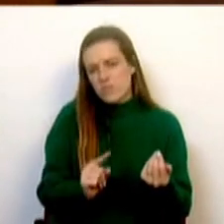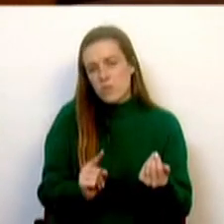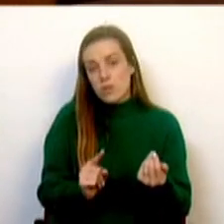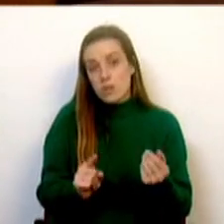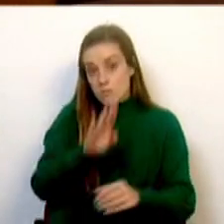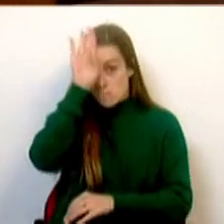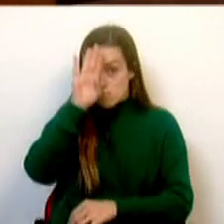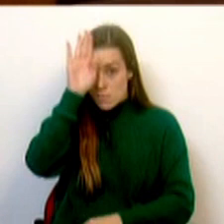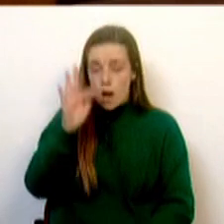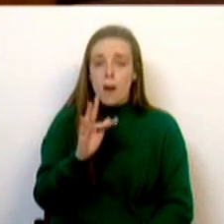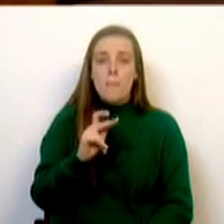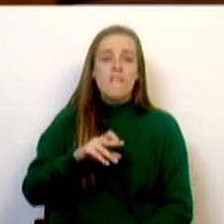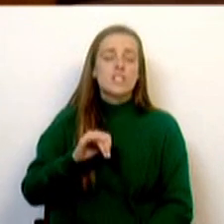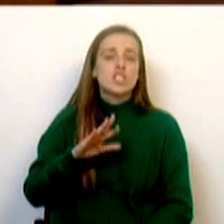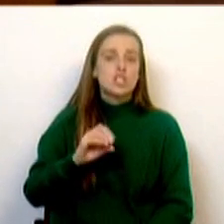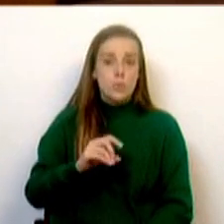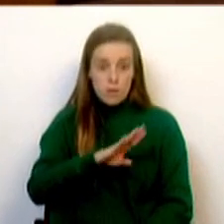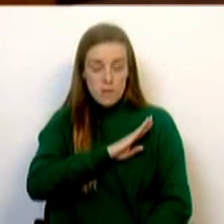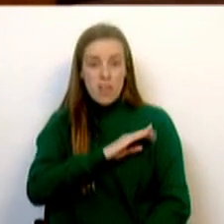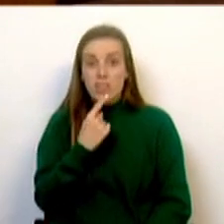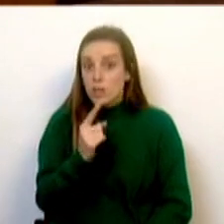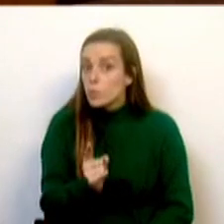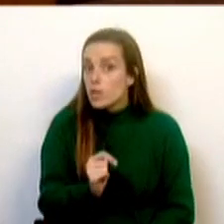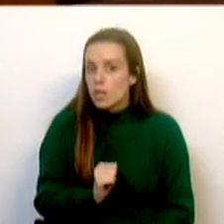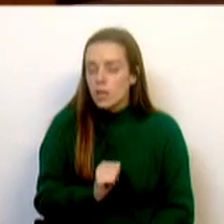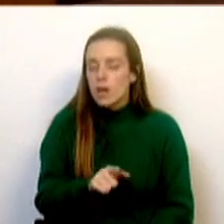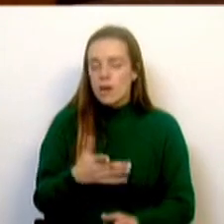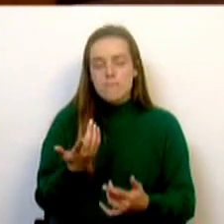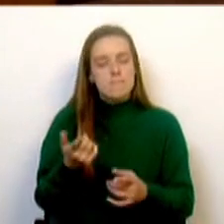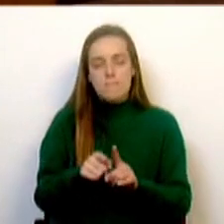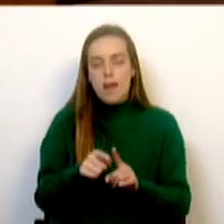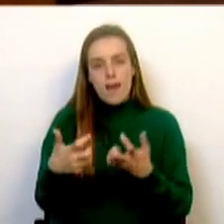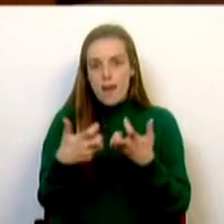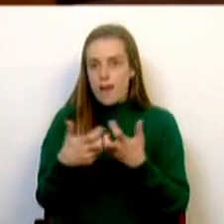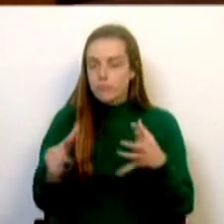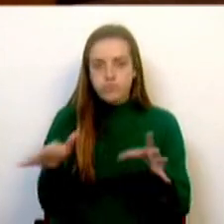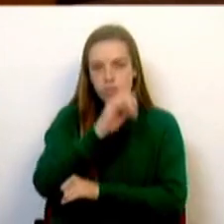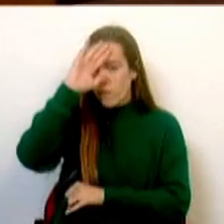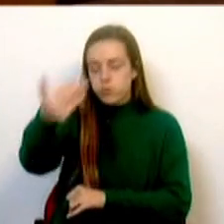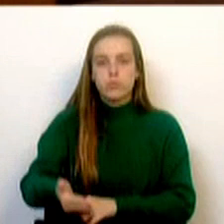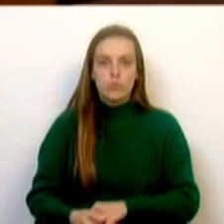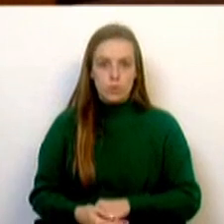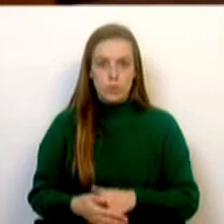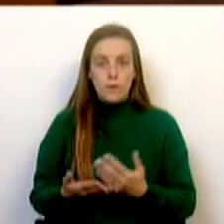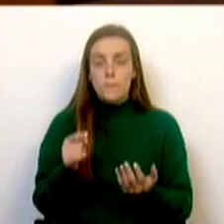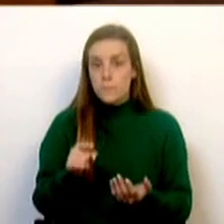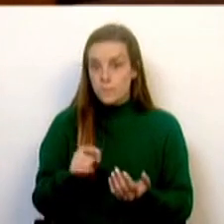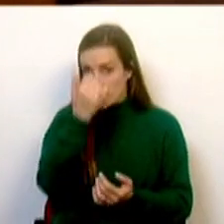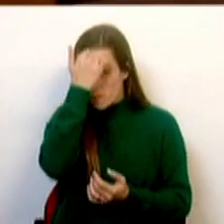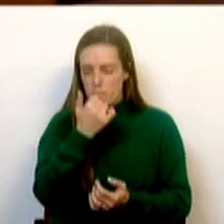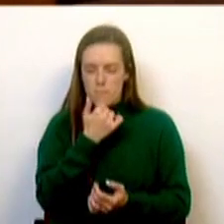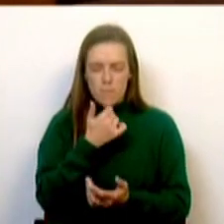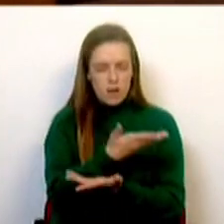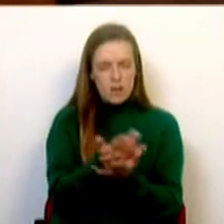Papa Francisco, a guerra apaga o futuro. As atrocidades cometidas pelo Hamas, de uma